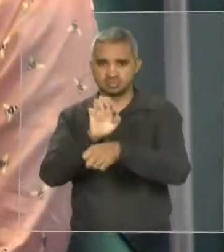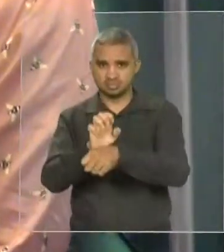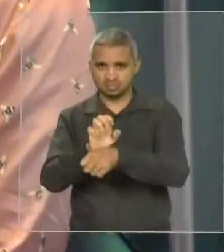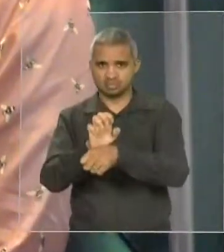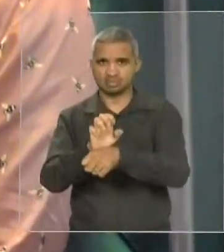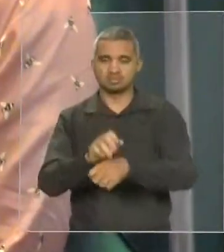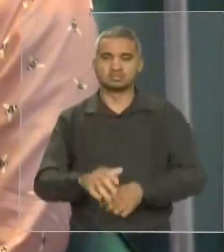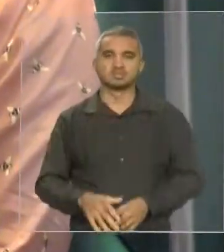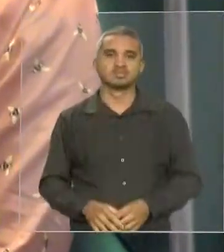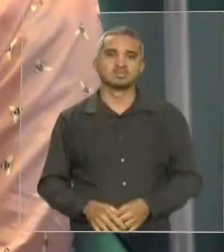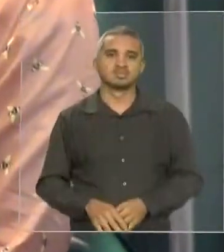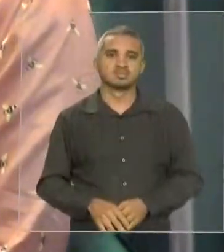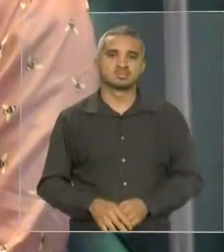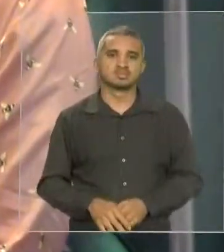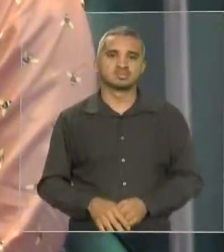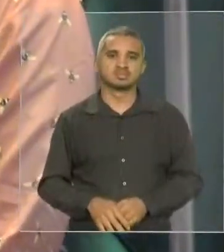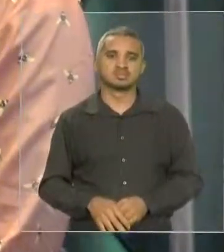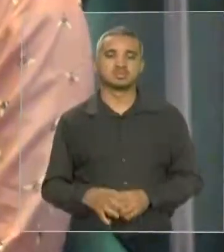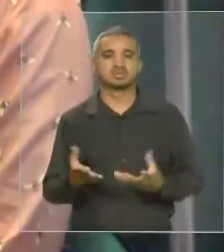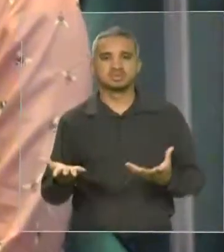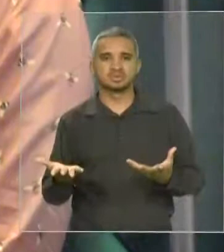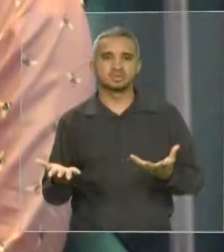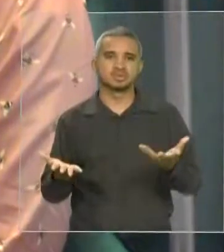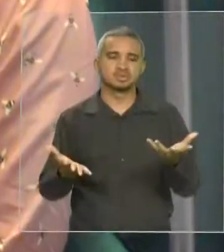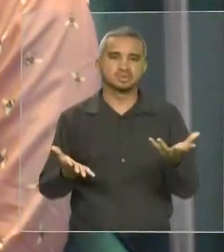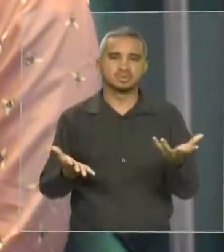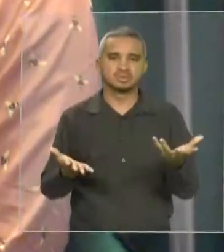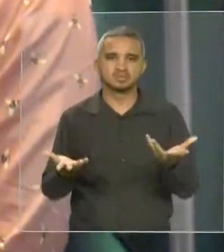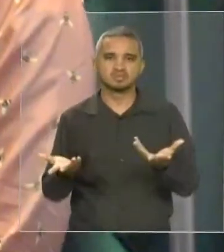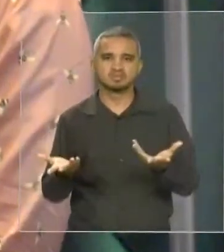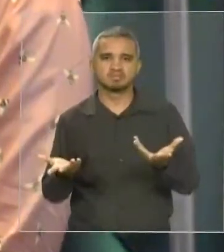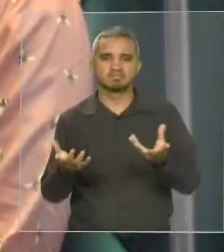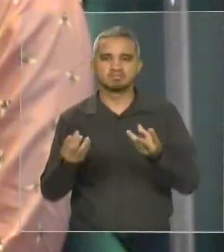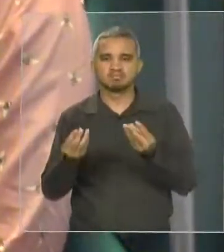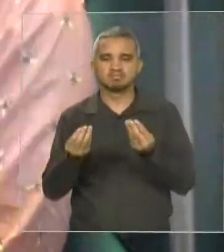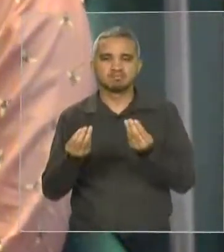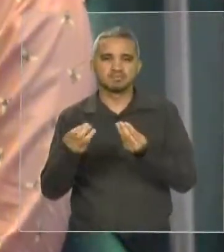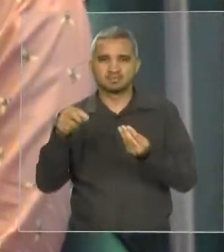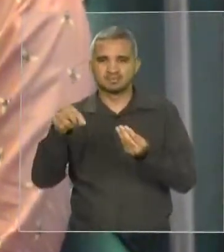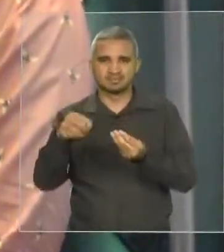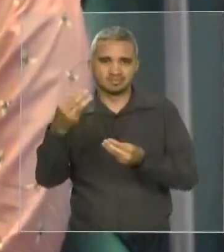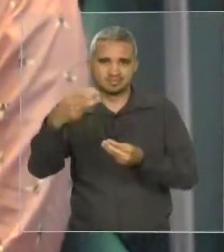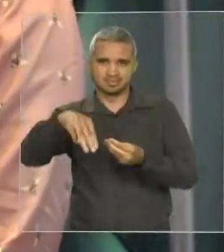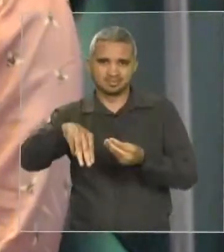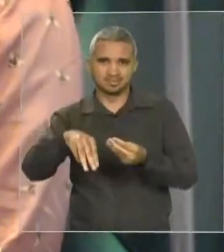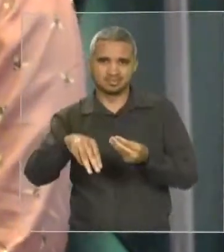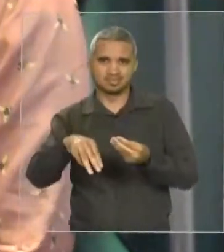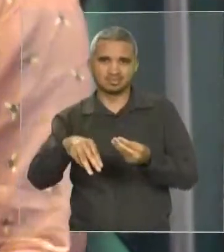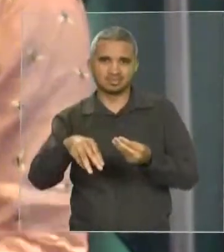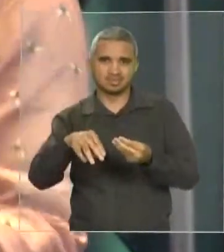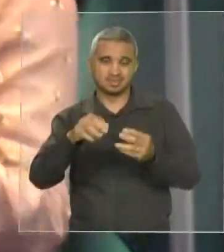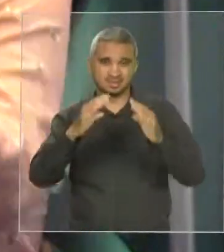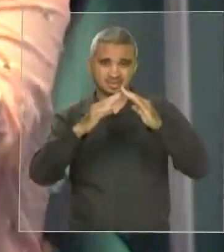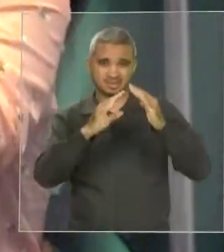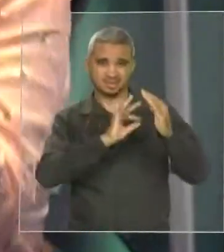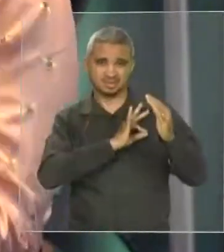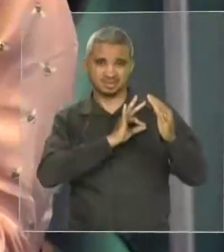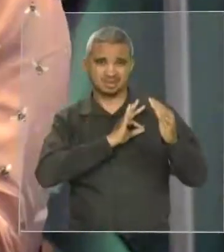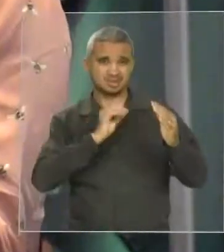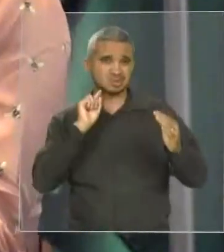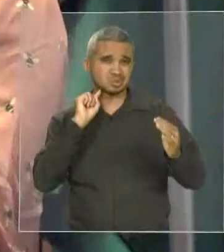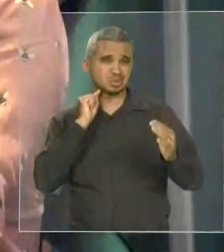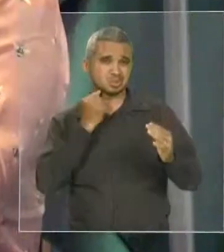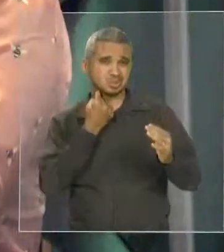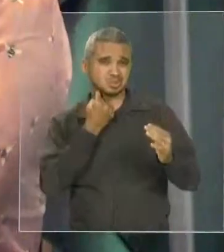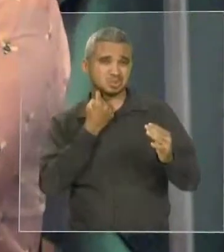trata as coisas no Maranhão. Aquilo dali é somente um reflexo. Nós vimos a